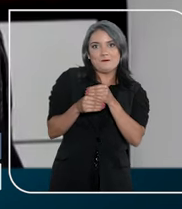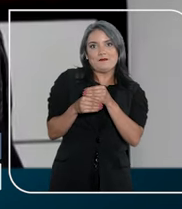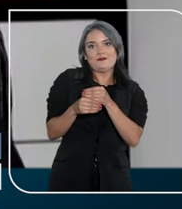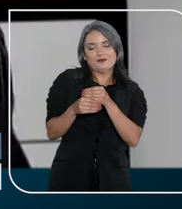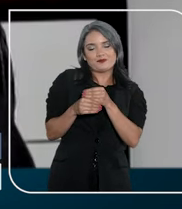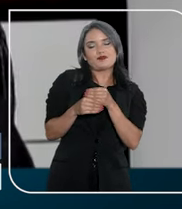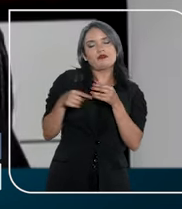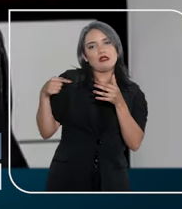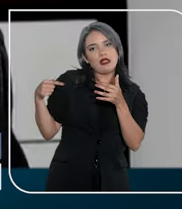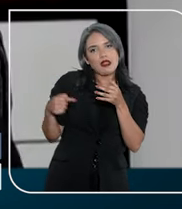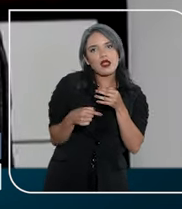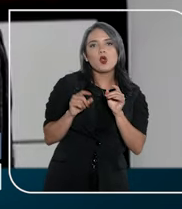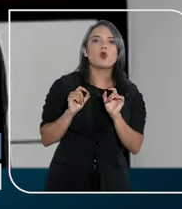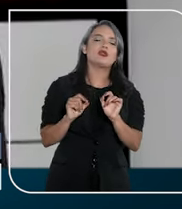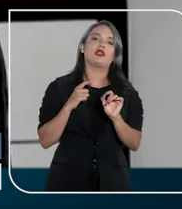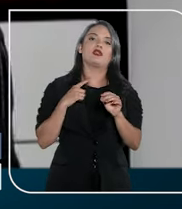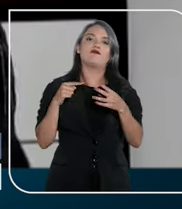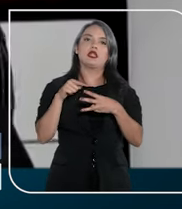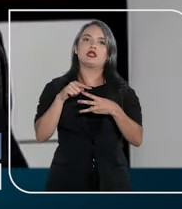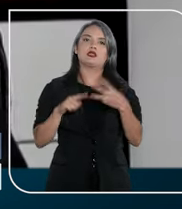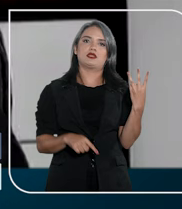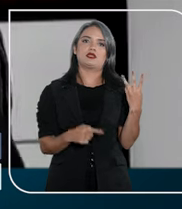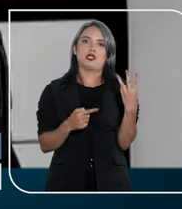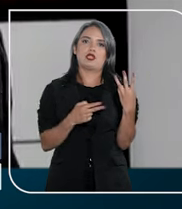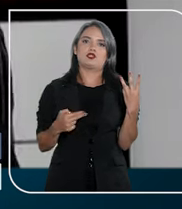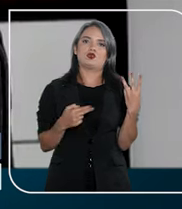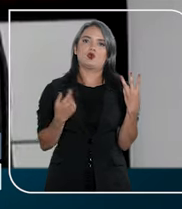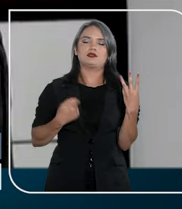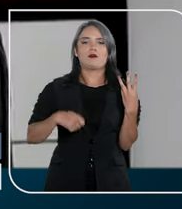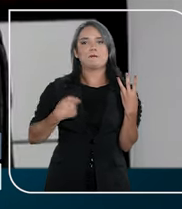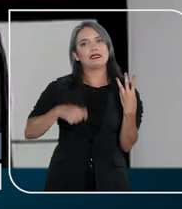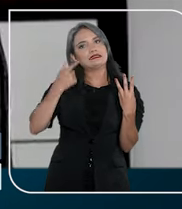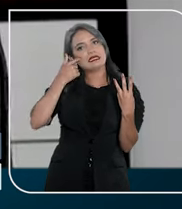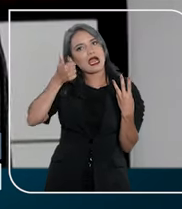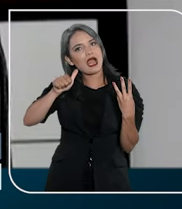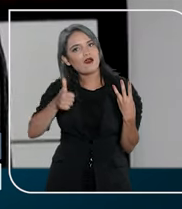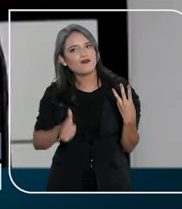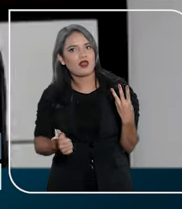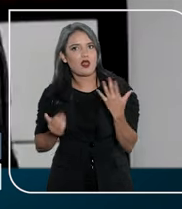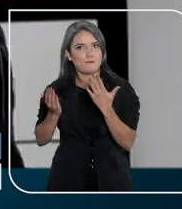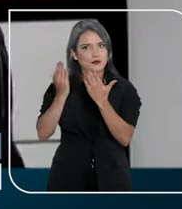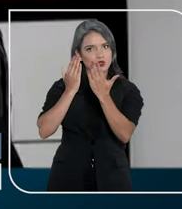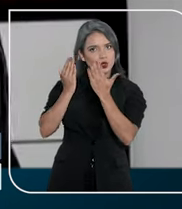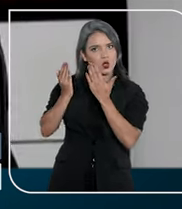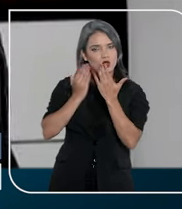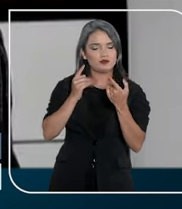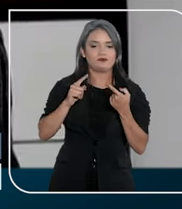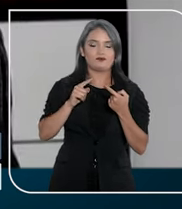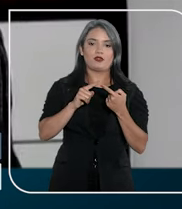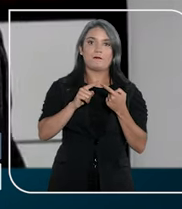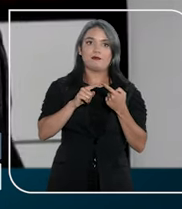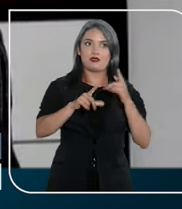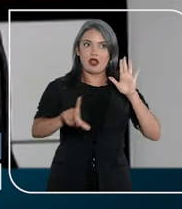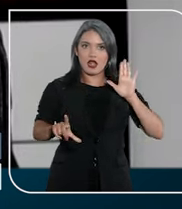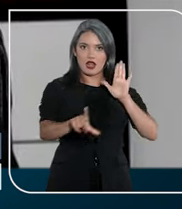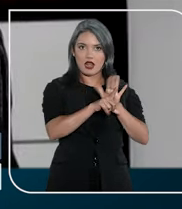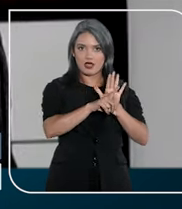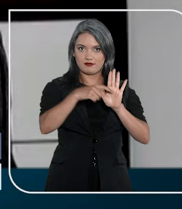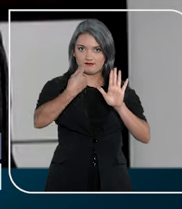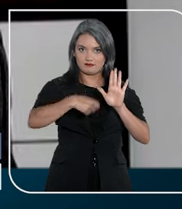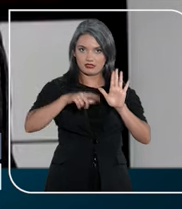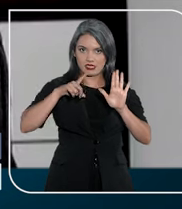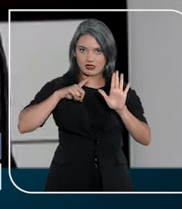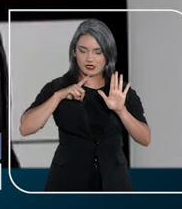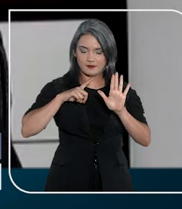no mínimo, três requisitos para a validade de um exame psicológico em concurso público. Previsão em lei, isso é a súmula